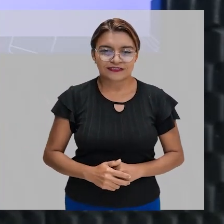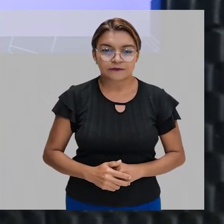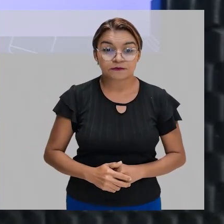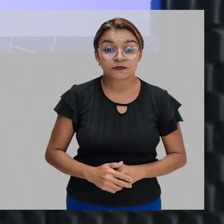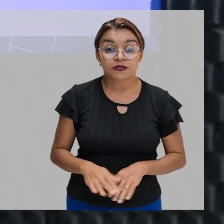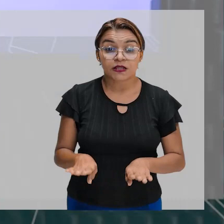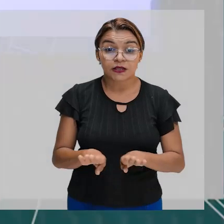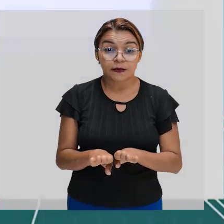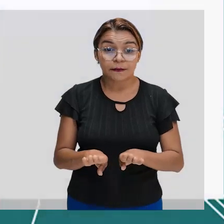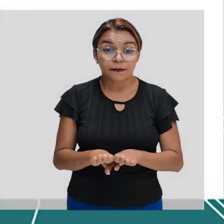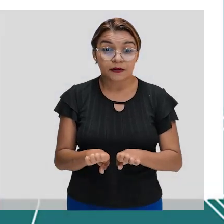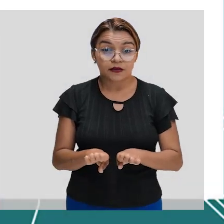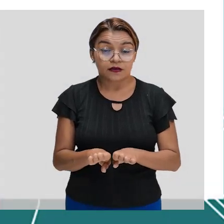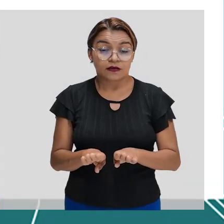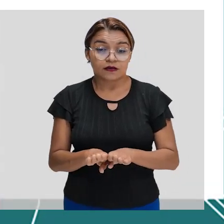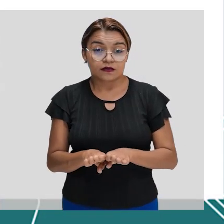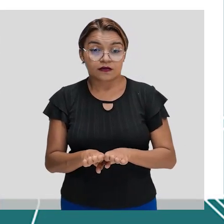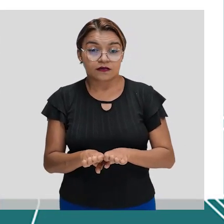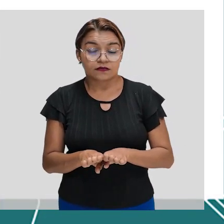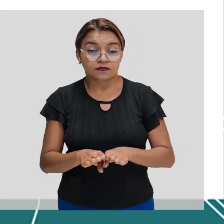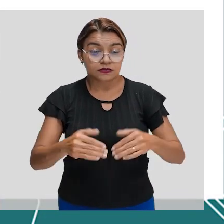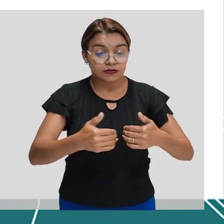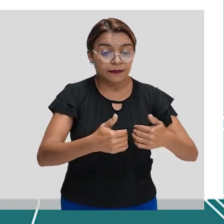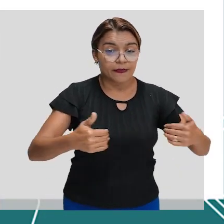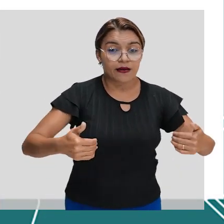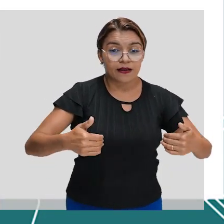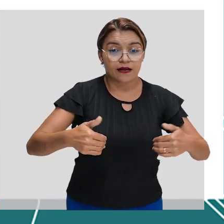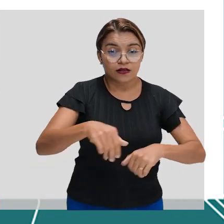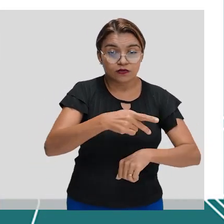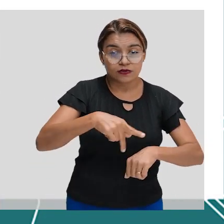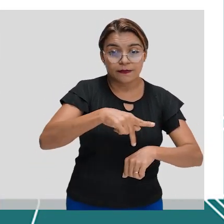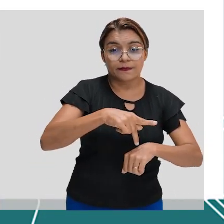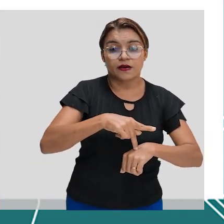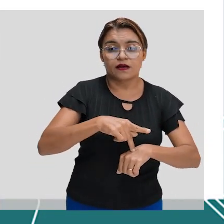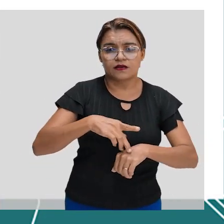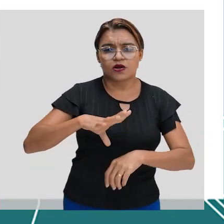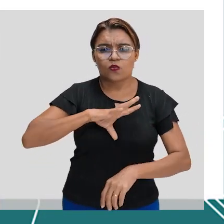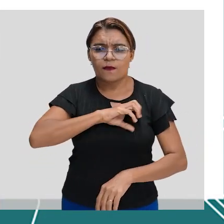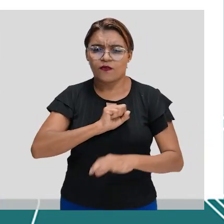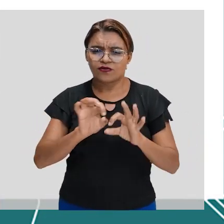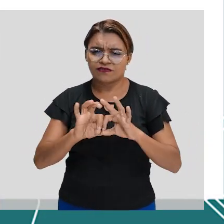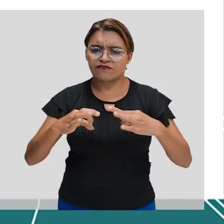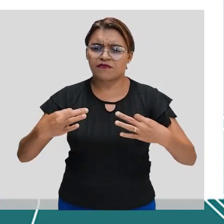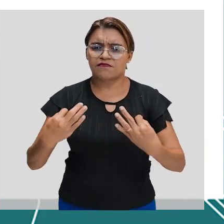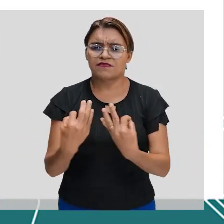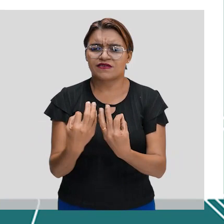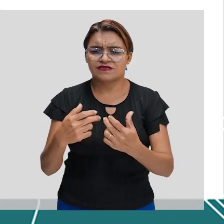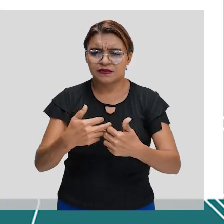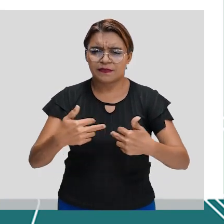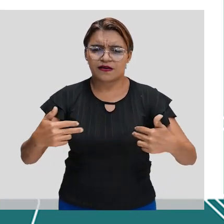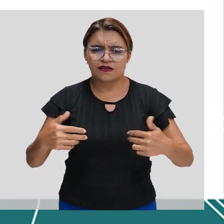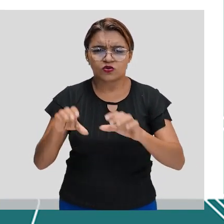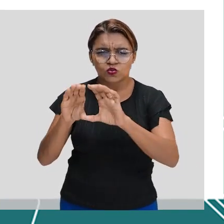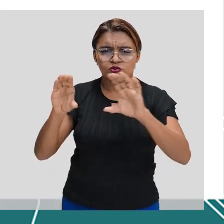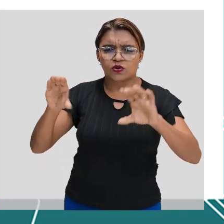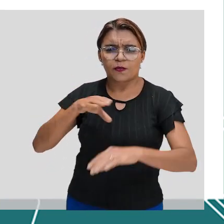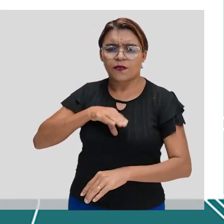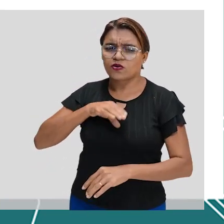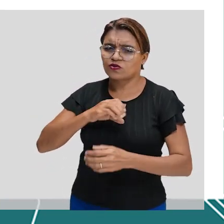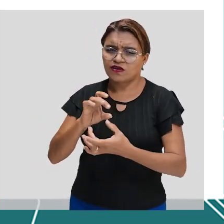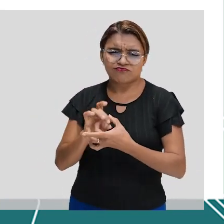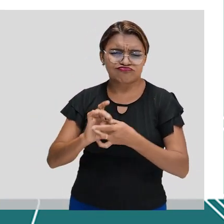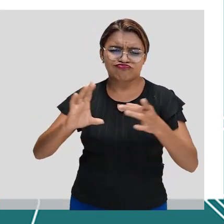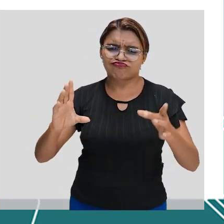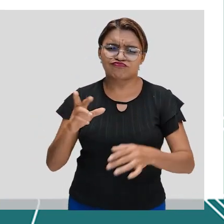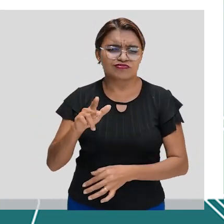e degradado da Pátria do amor e da família nunca mais o céu de Portugal nem liberdade